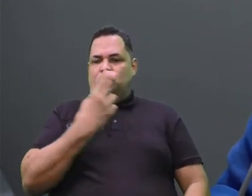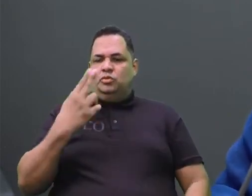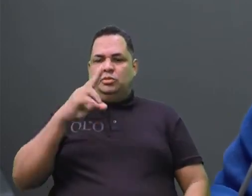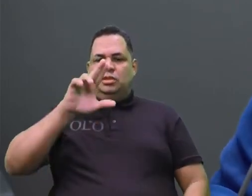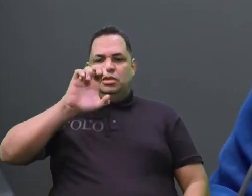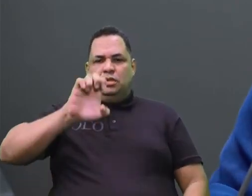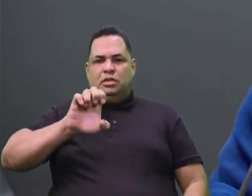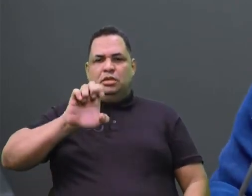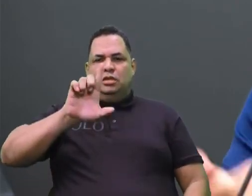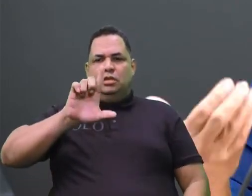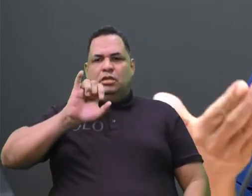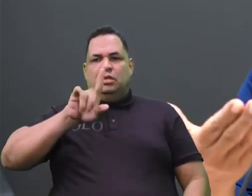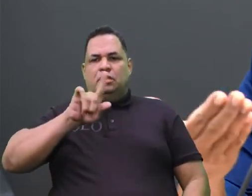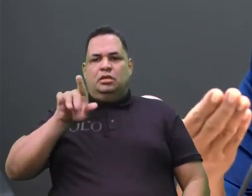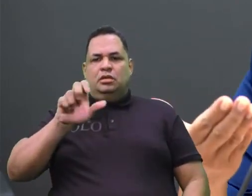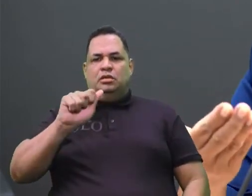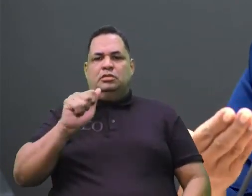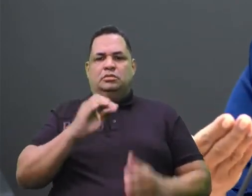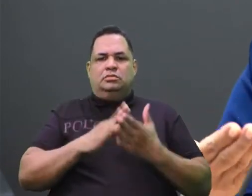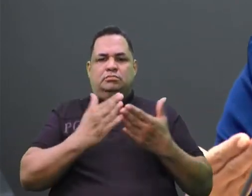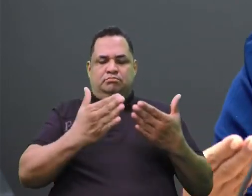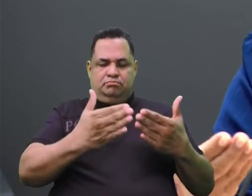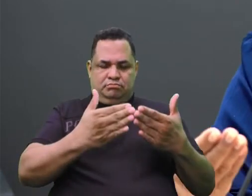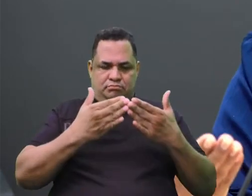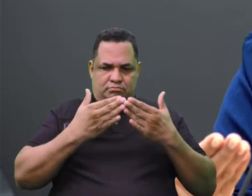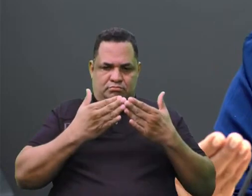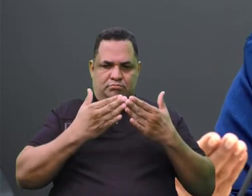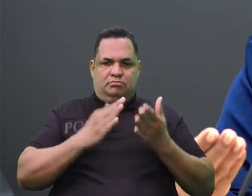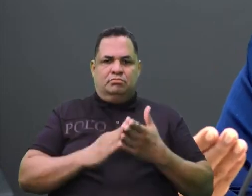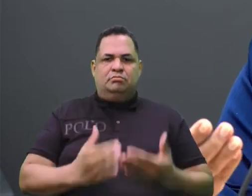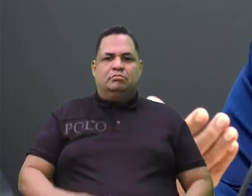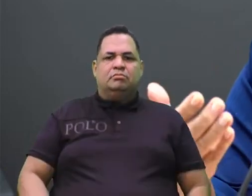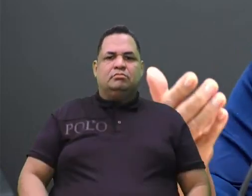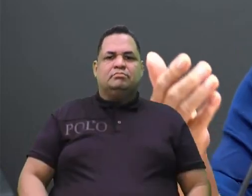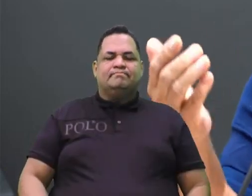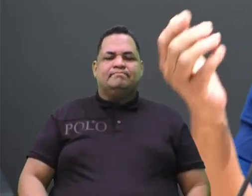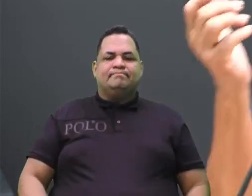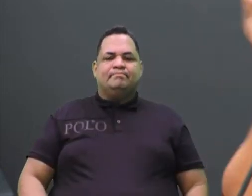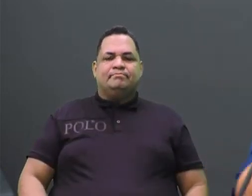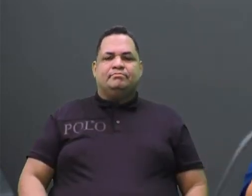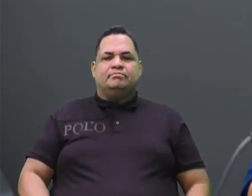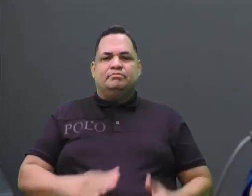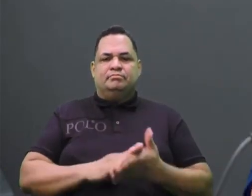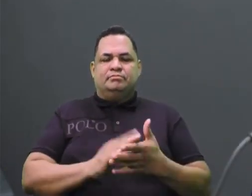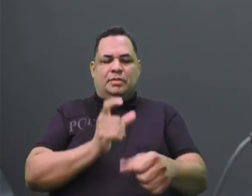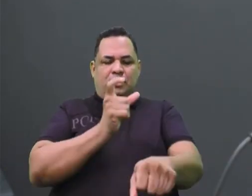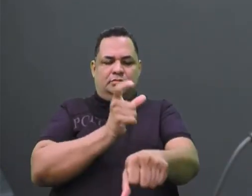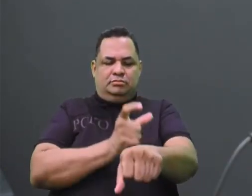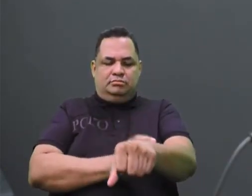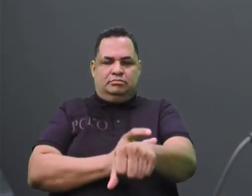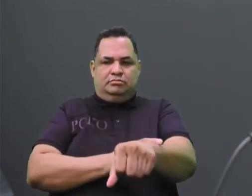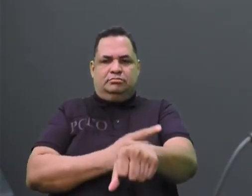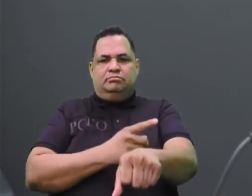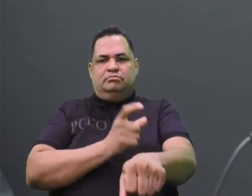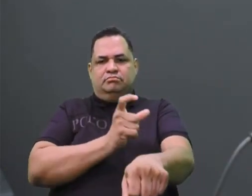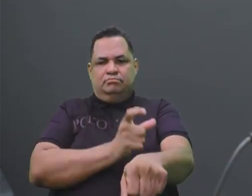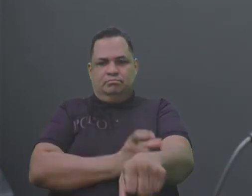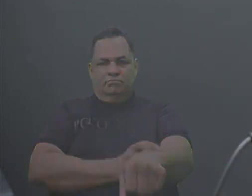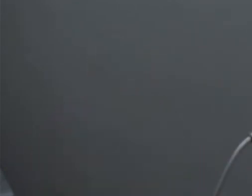Elielza, pedindo licença para o Sâmio. Meu sinal é esse.